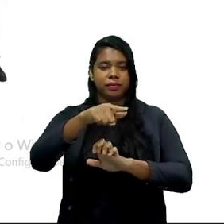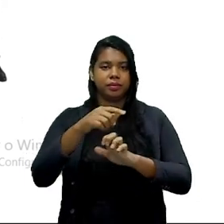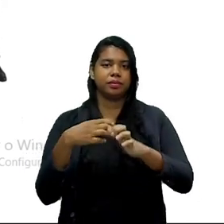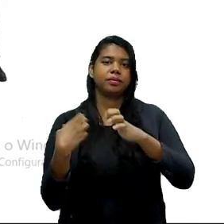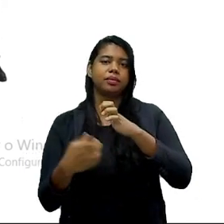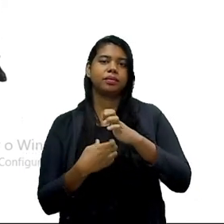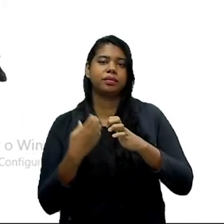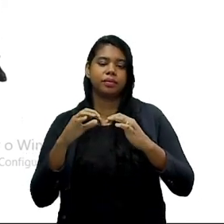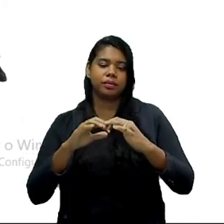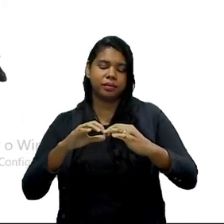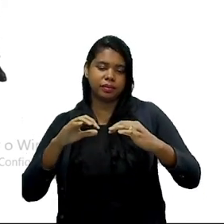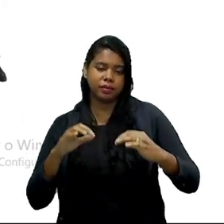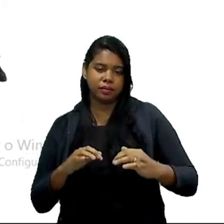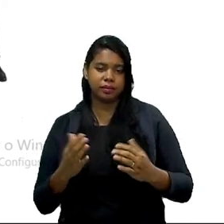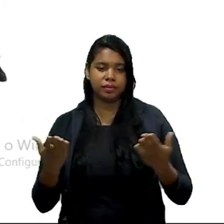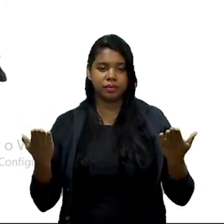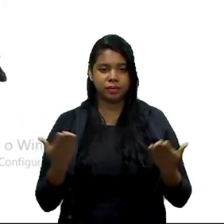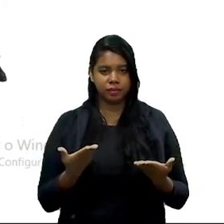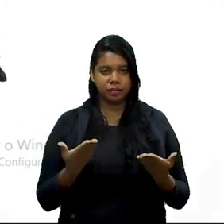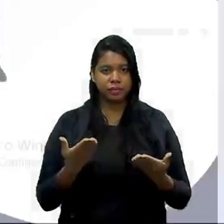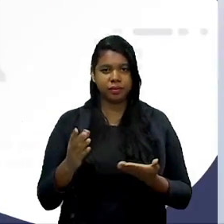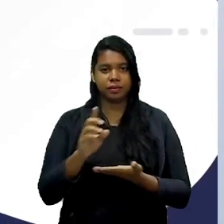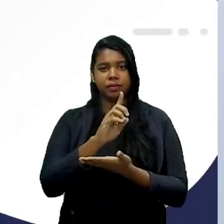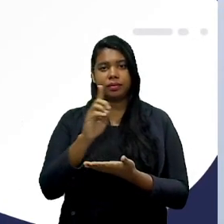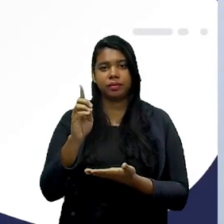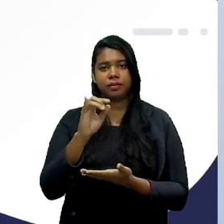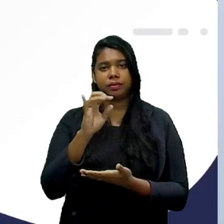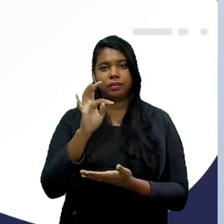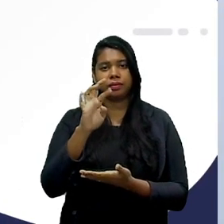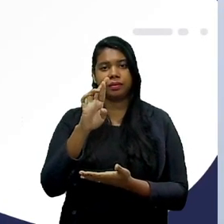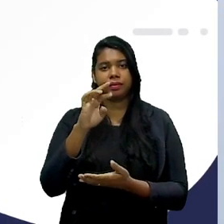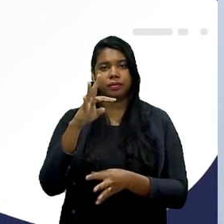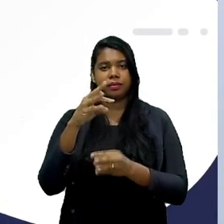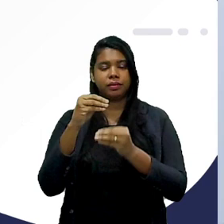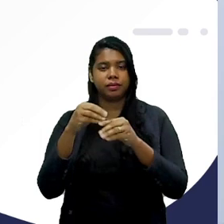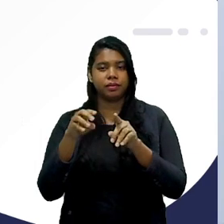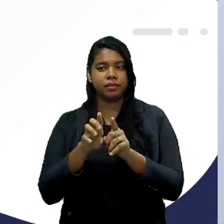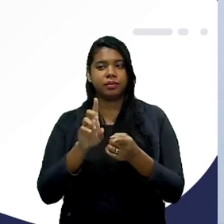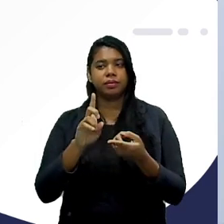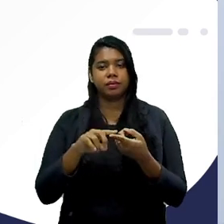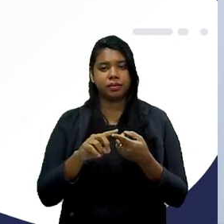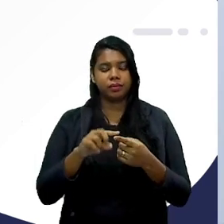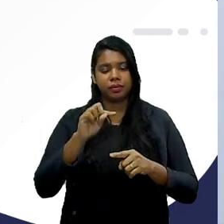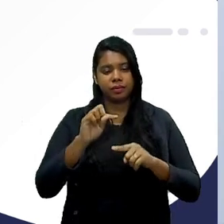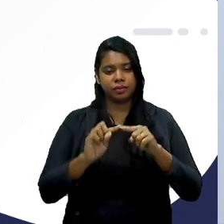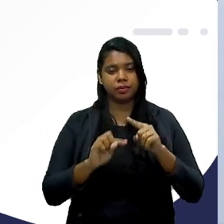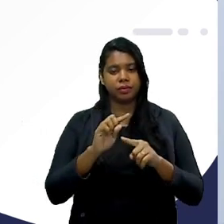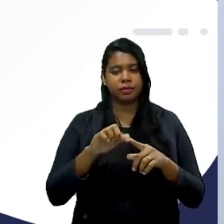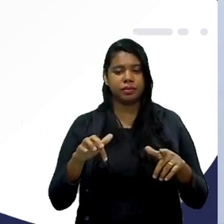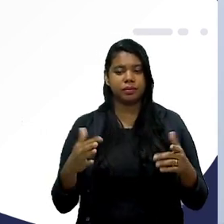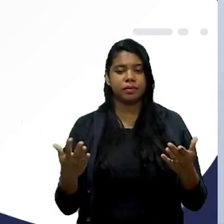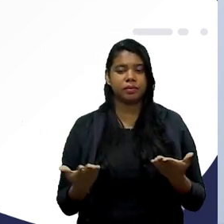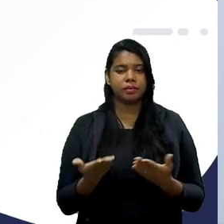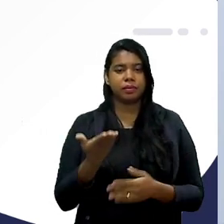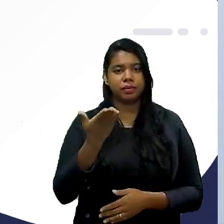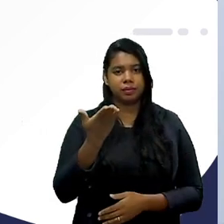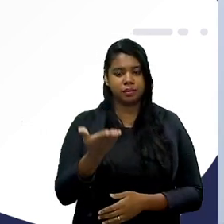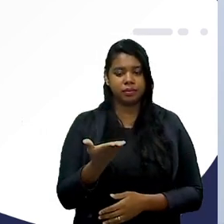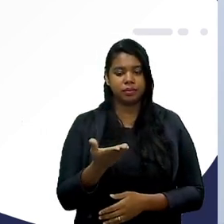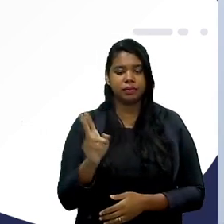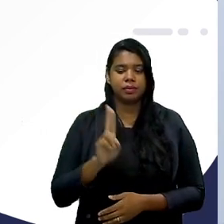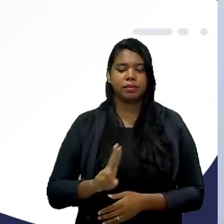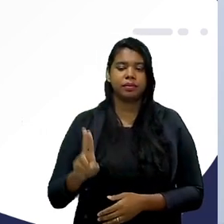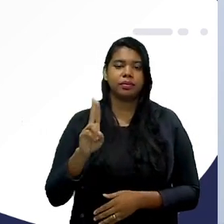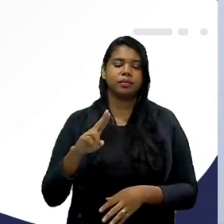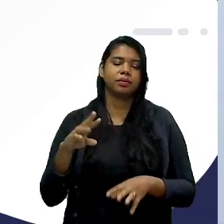separar os custos diretos, né? Os custos do produto, que a partir daí nós vamos ver que se utiliza